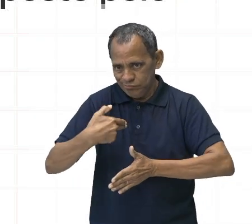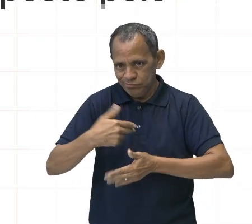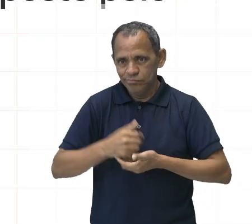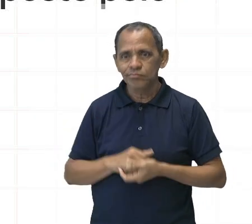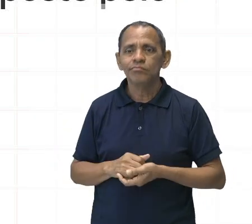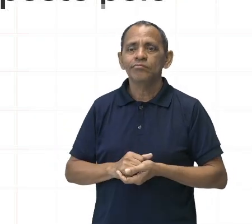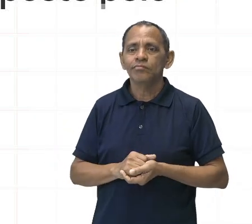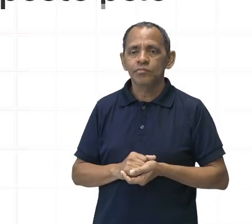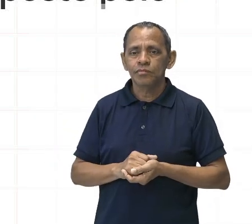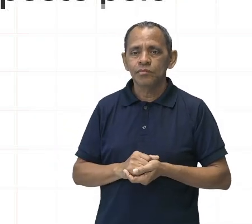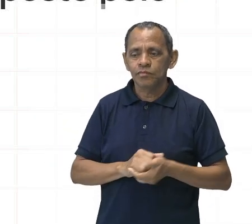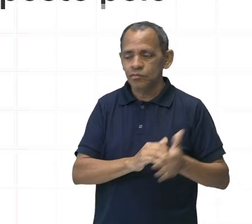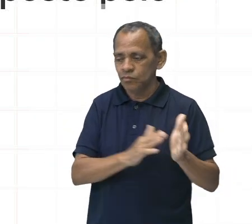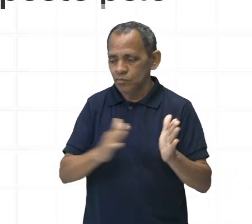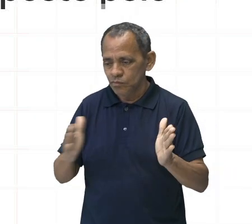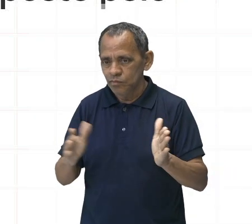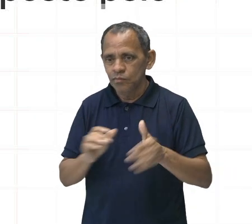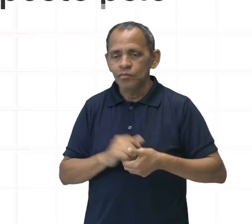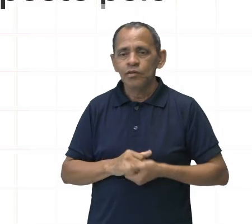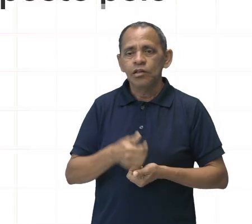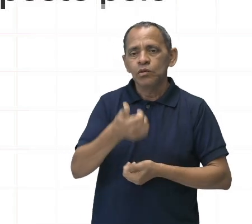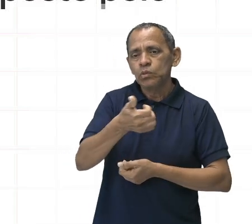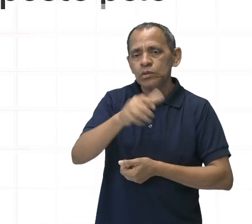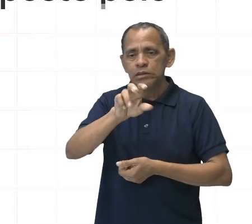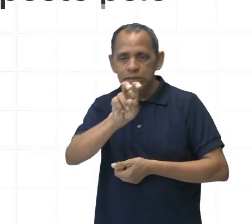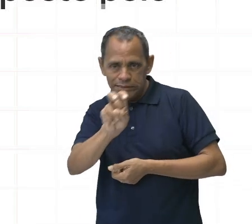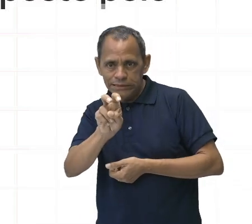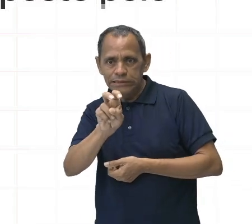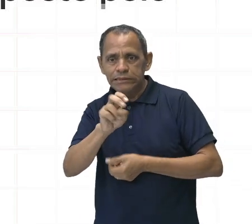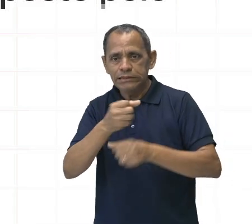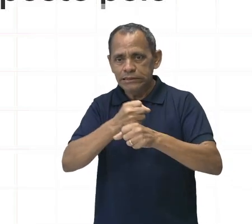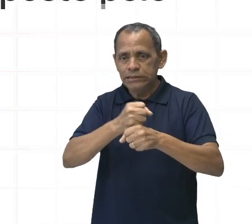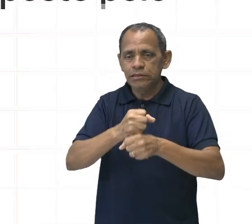getulista, que durou aproximadamente ali 15